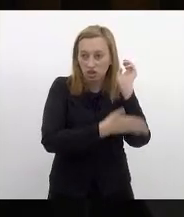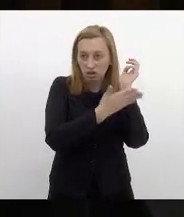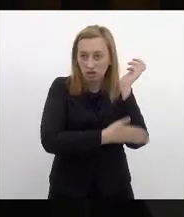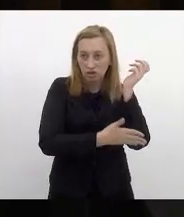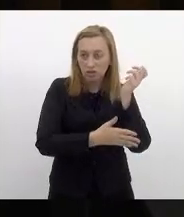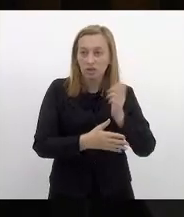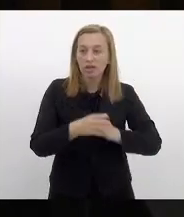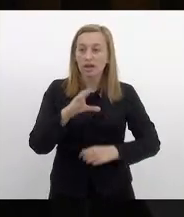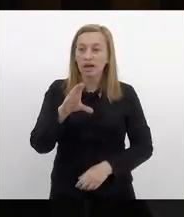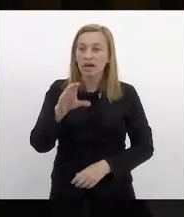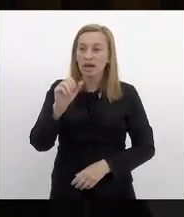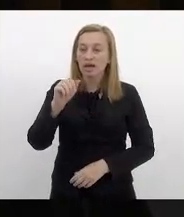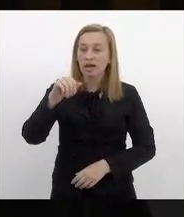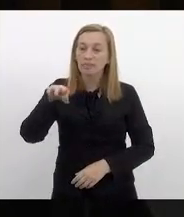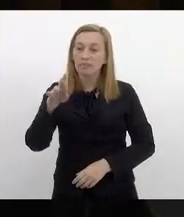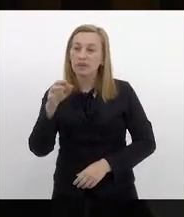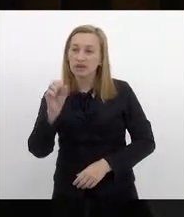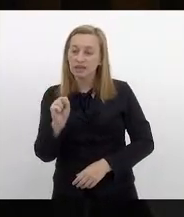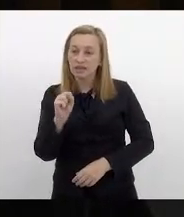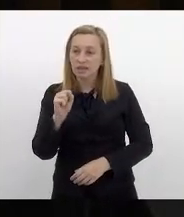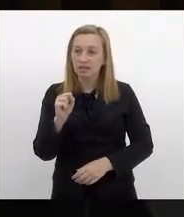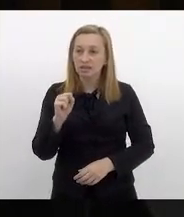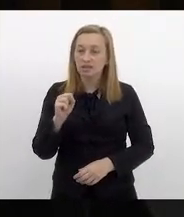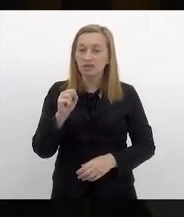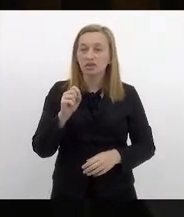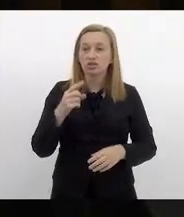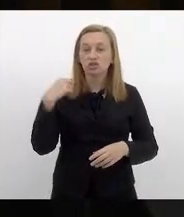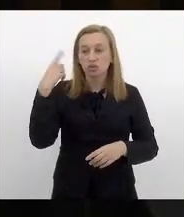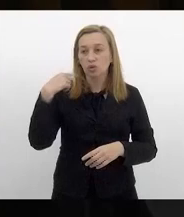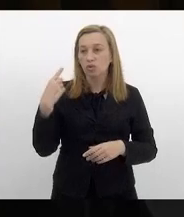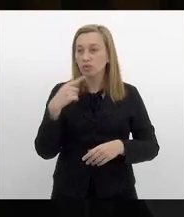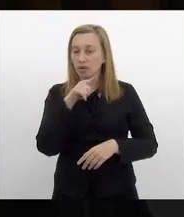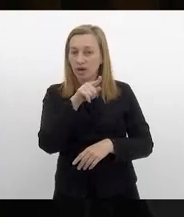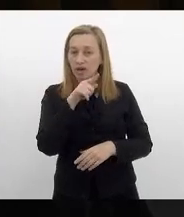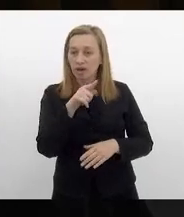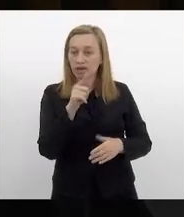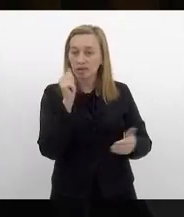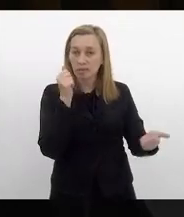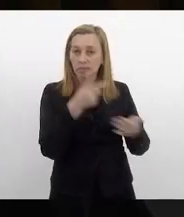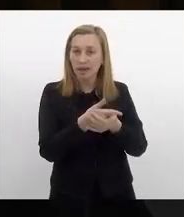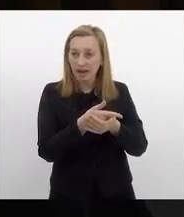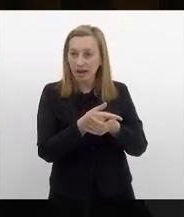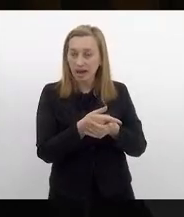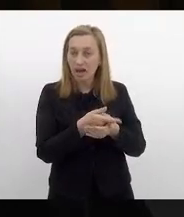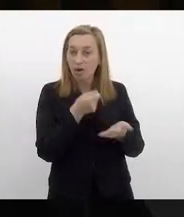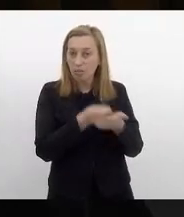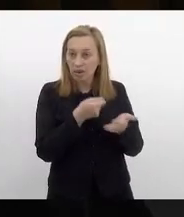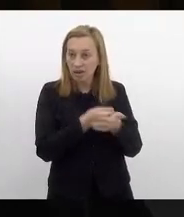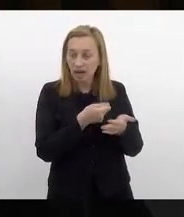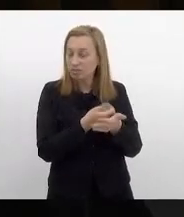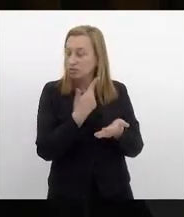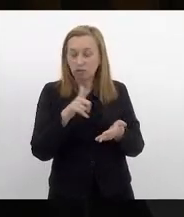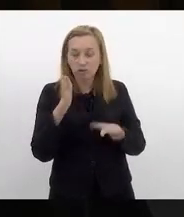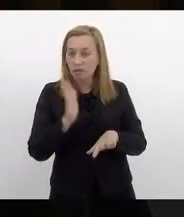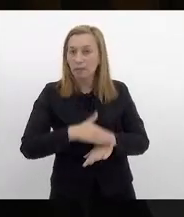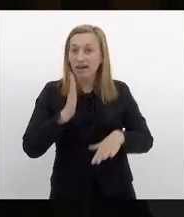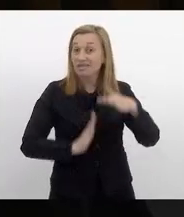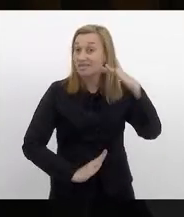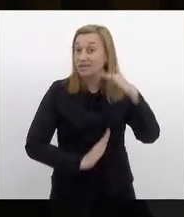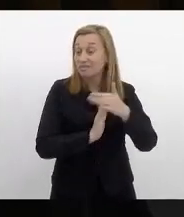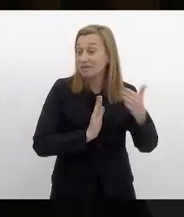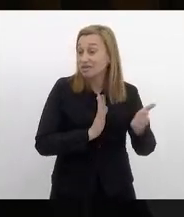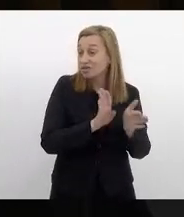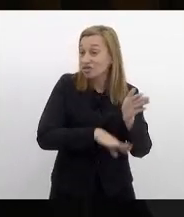se autocolocou. Ele tem que pagar precatório, é obrigado, e não tem mais limite de